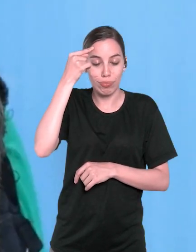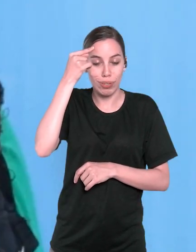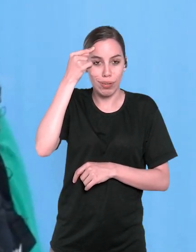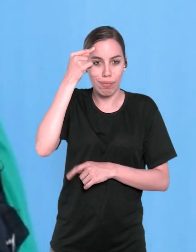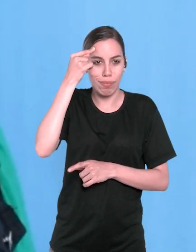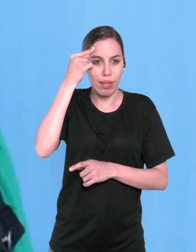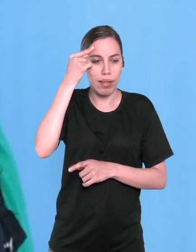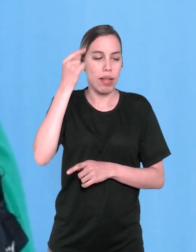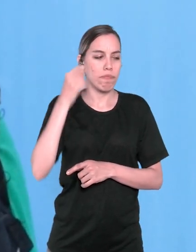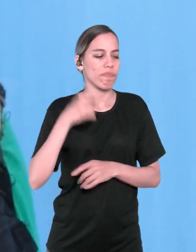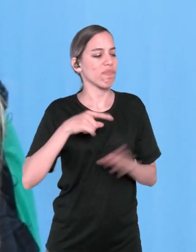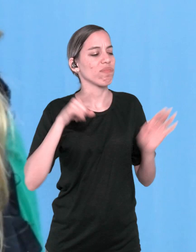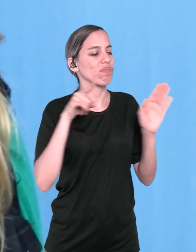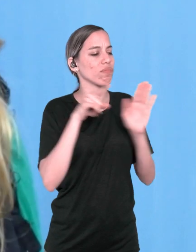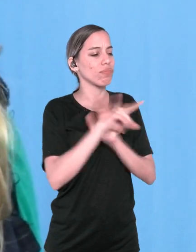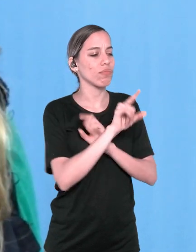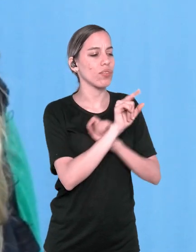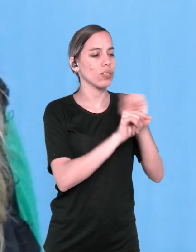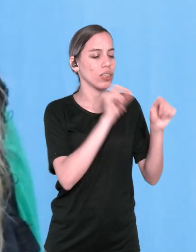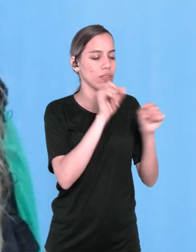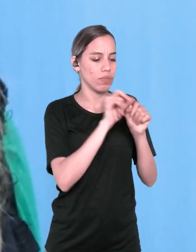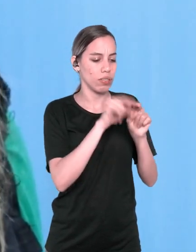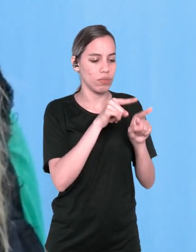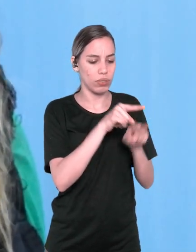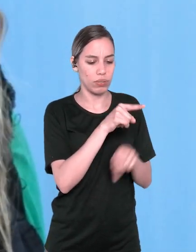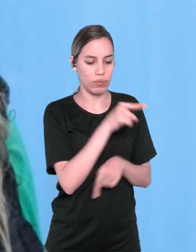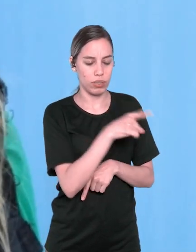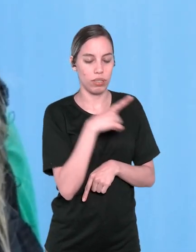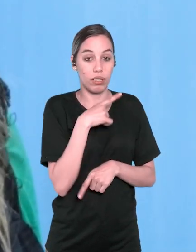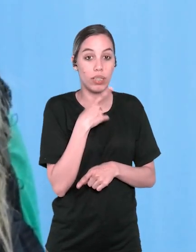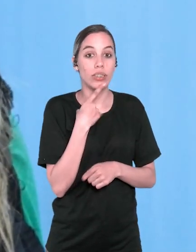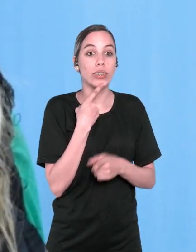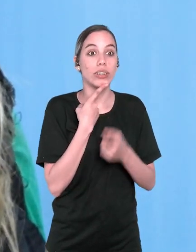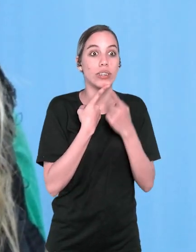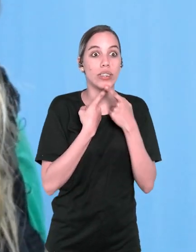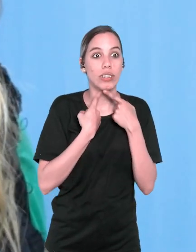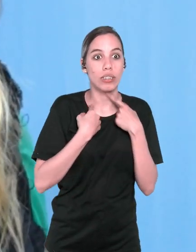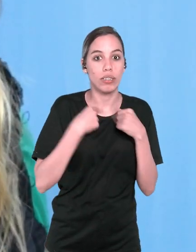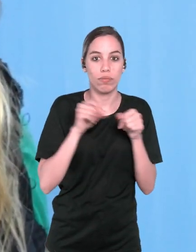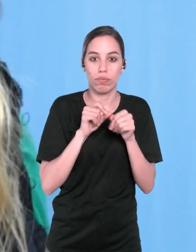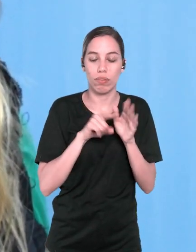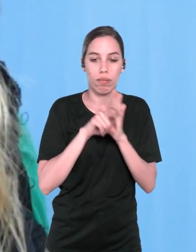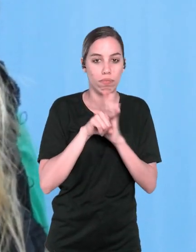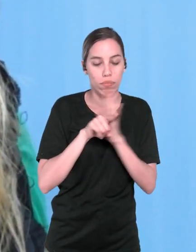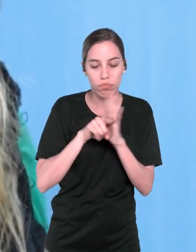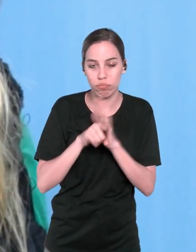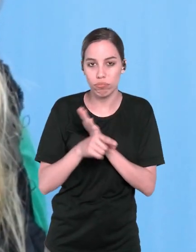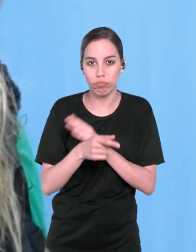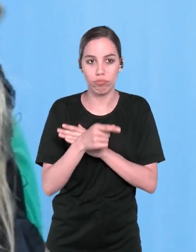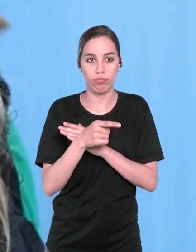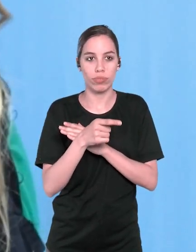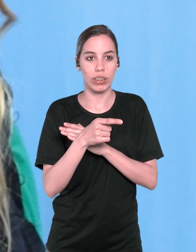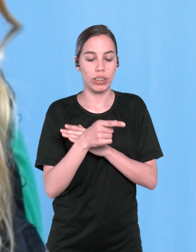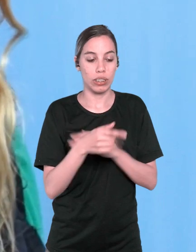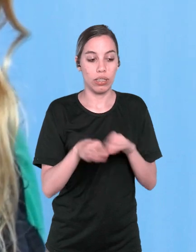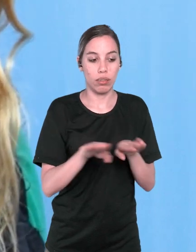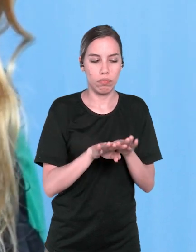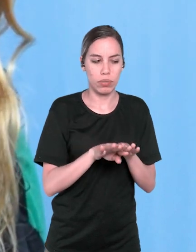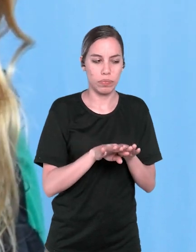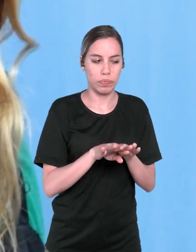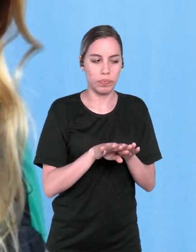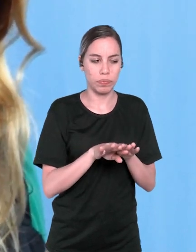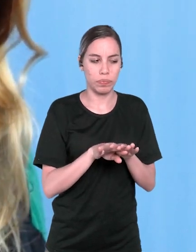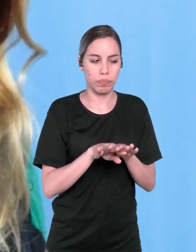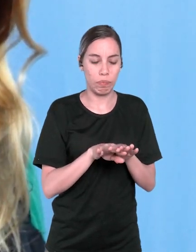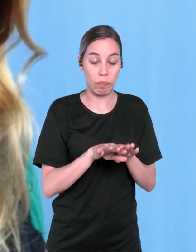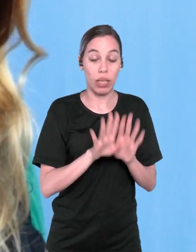estalo, assim, né, culminou esse desejo de fazer essa pesquisa? E também antes, eu quero te pedir para